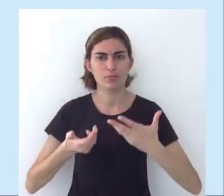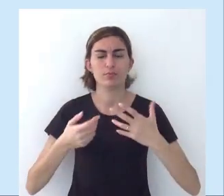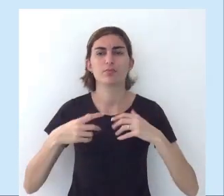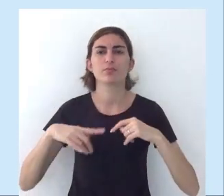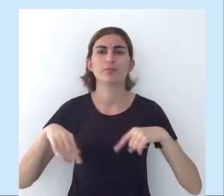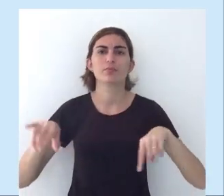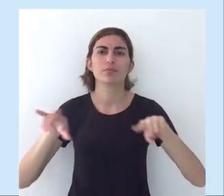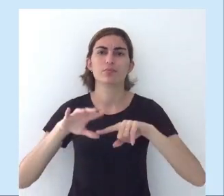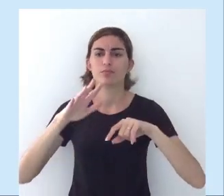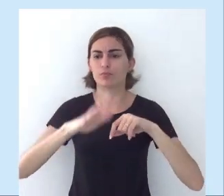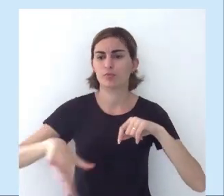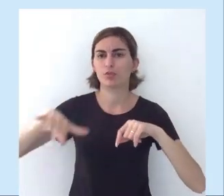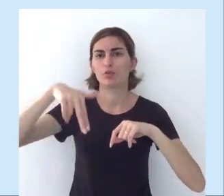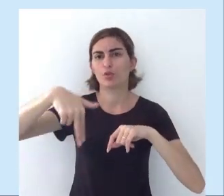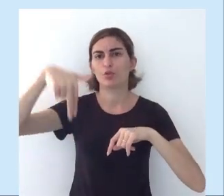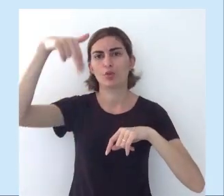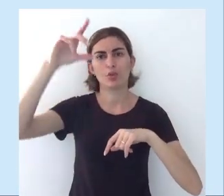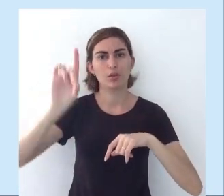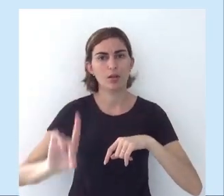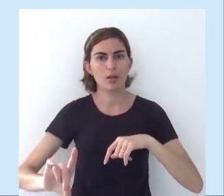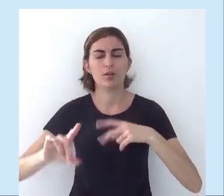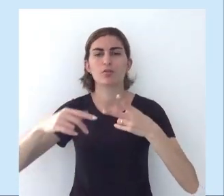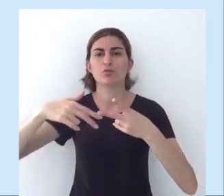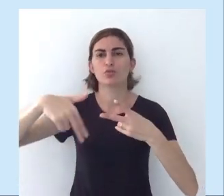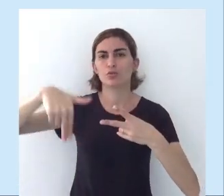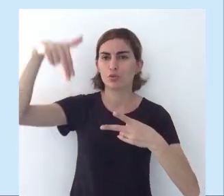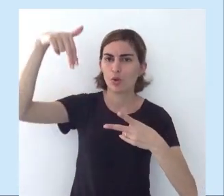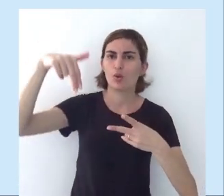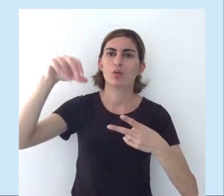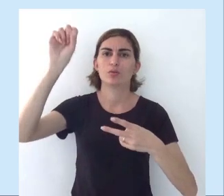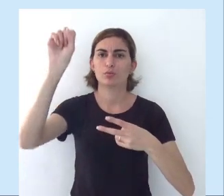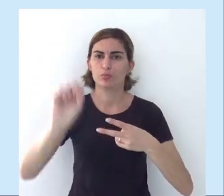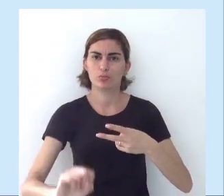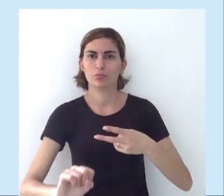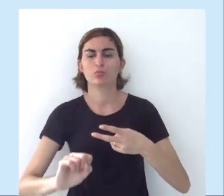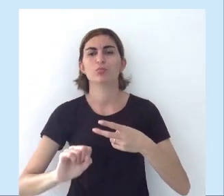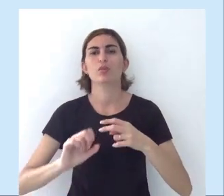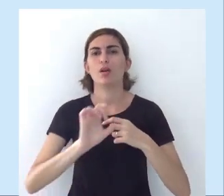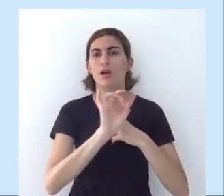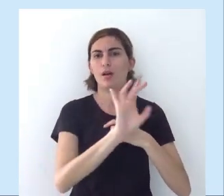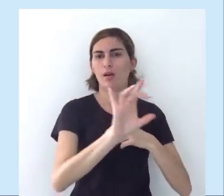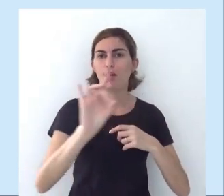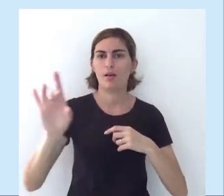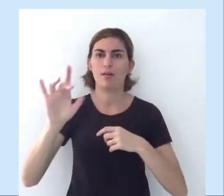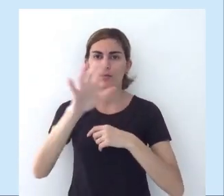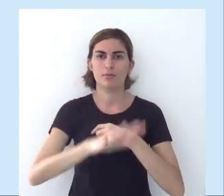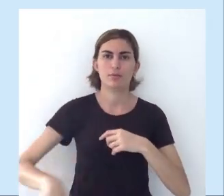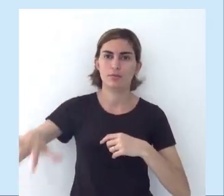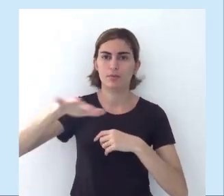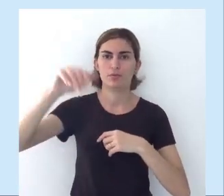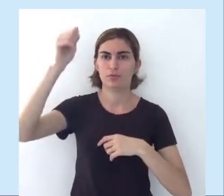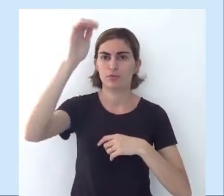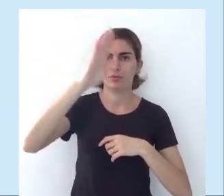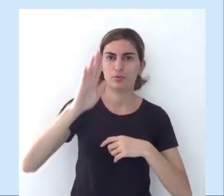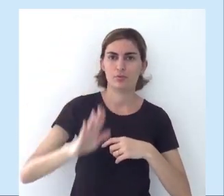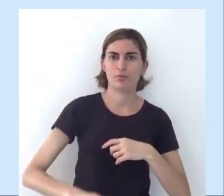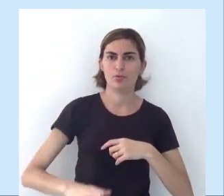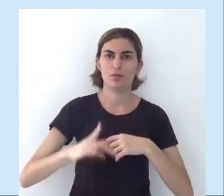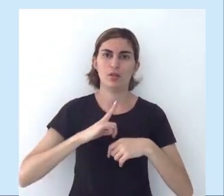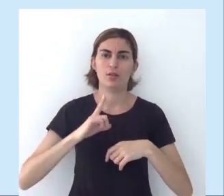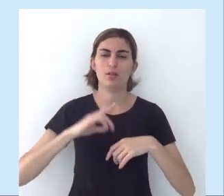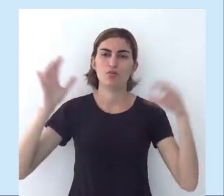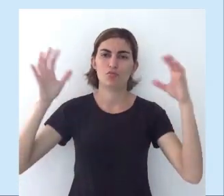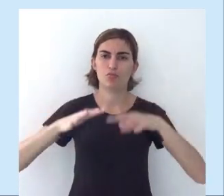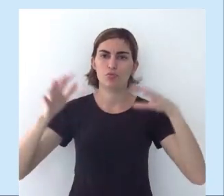chuvas que acontecem na região Nordeste, na região Norte, na região Sul. Então, cada região do Brasil ela vai